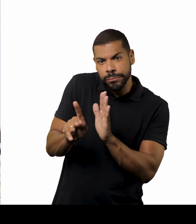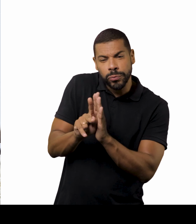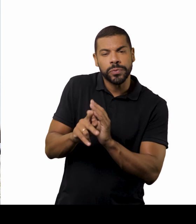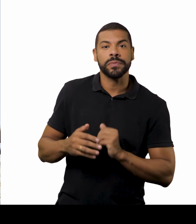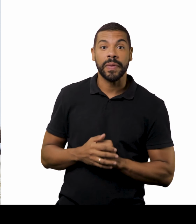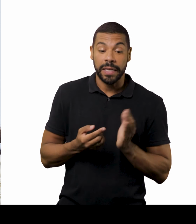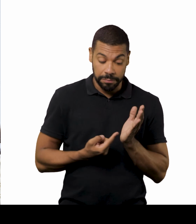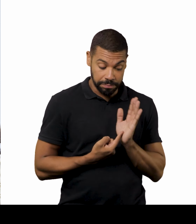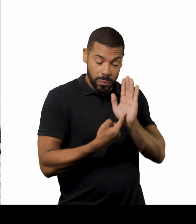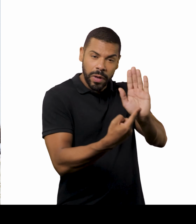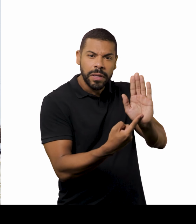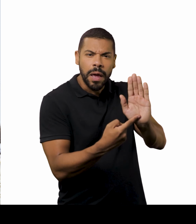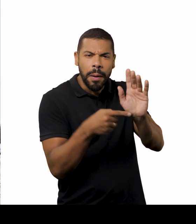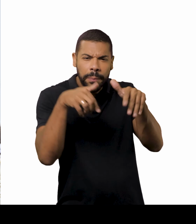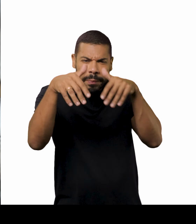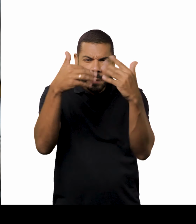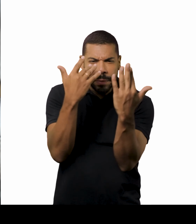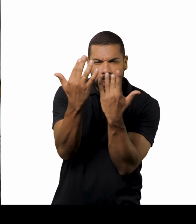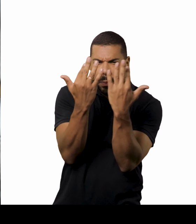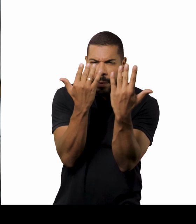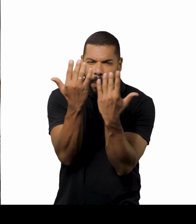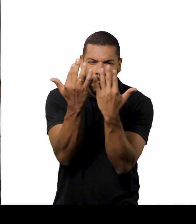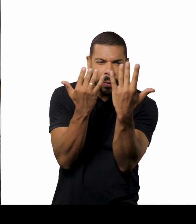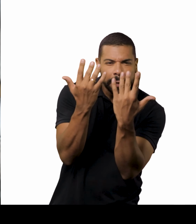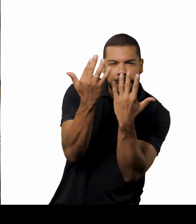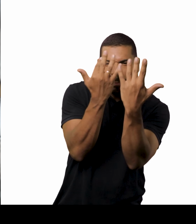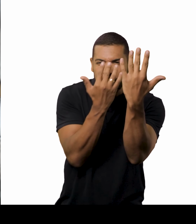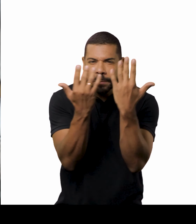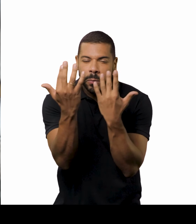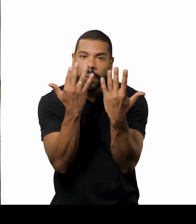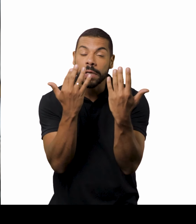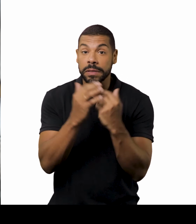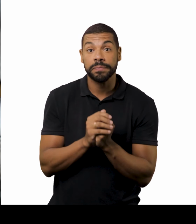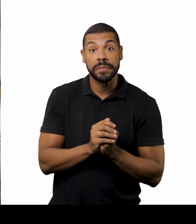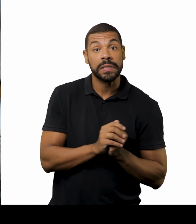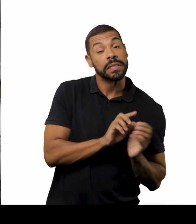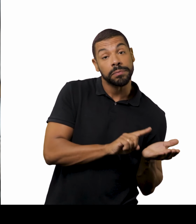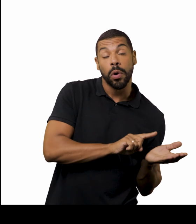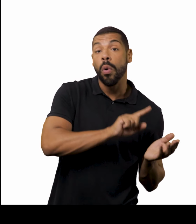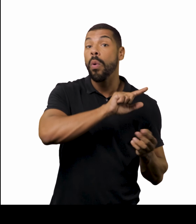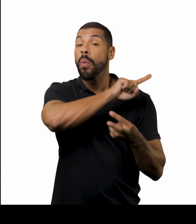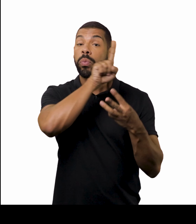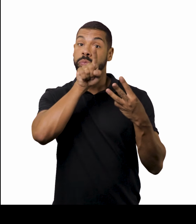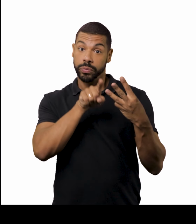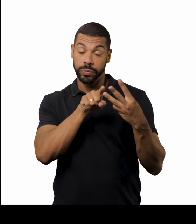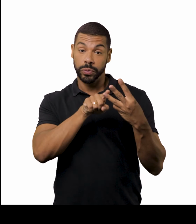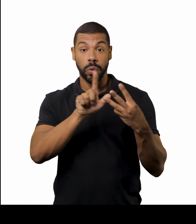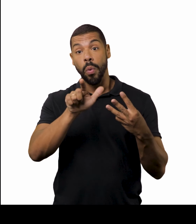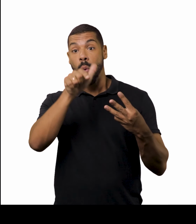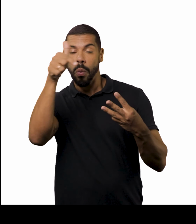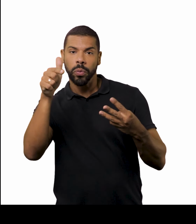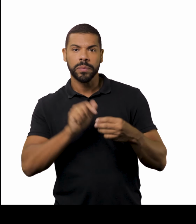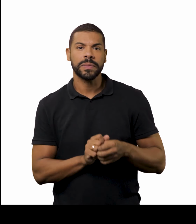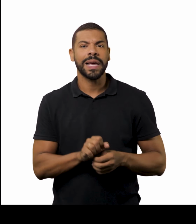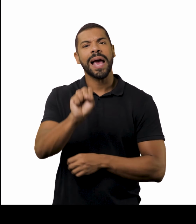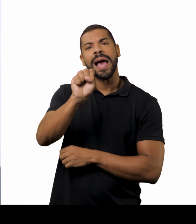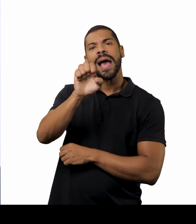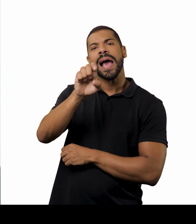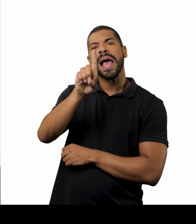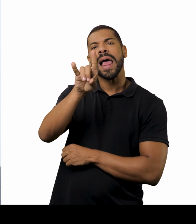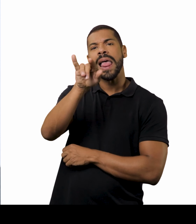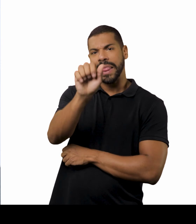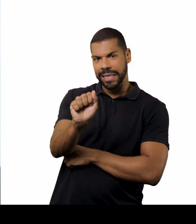que tem essa transparência, né? Eu acho que tem esse peso. E aí a gente traz a organza de seda. Então